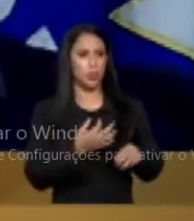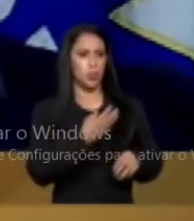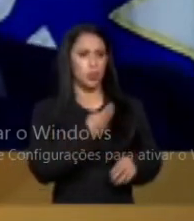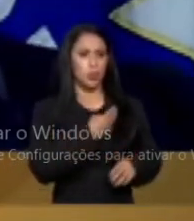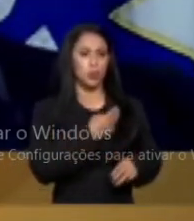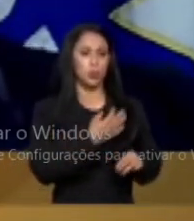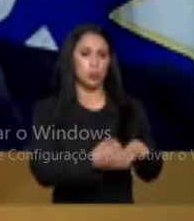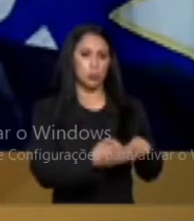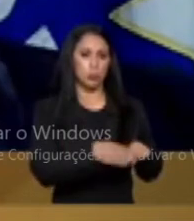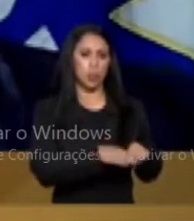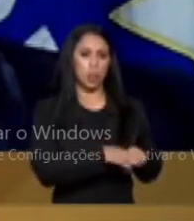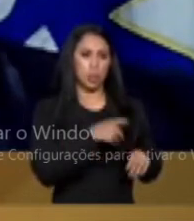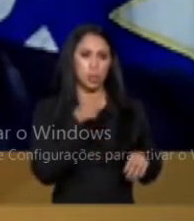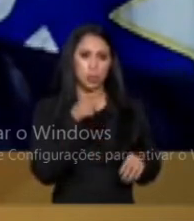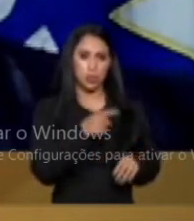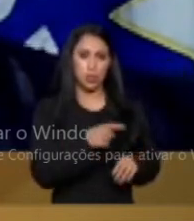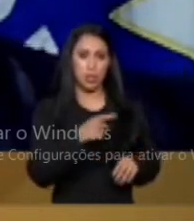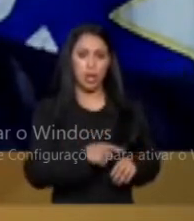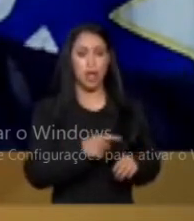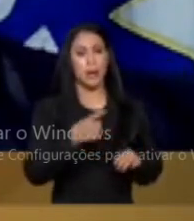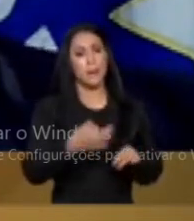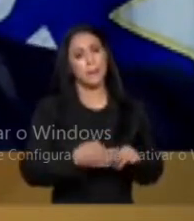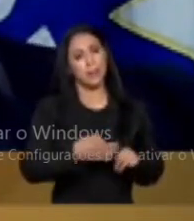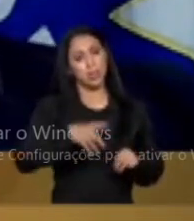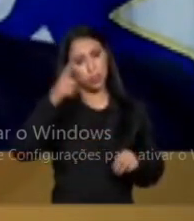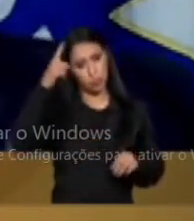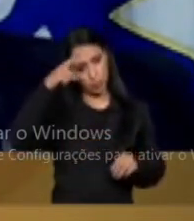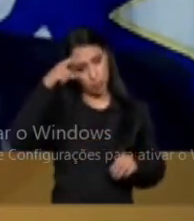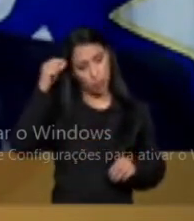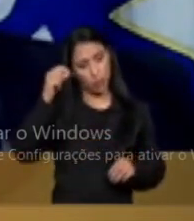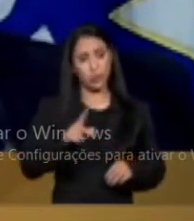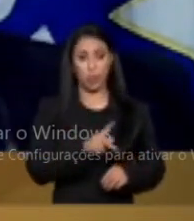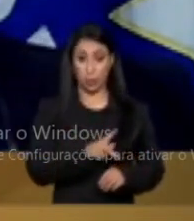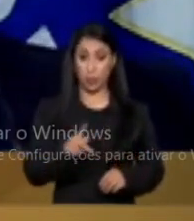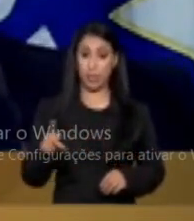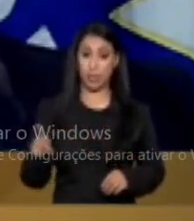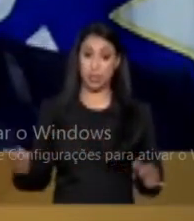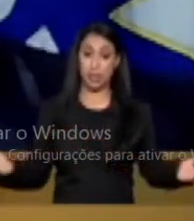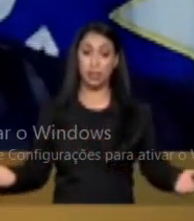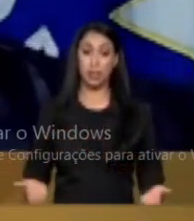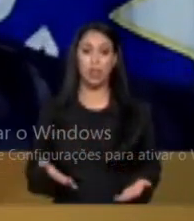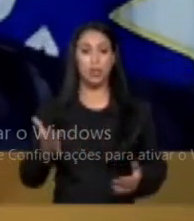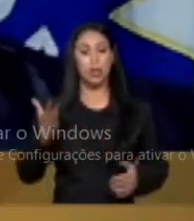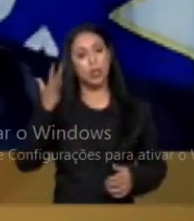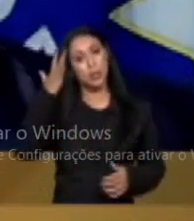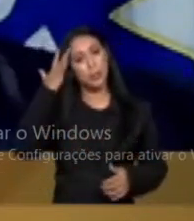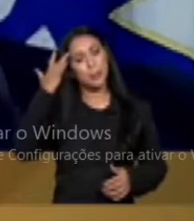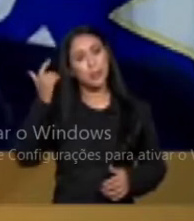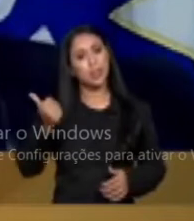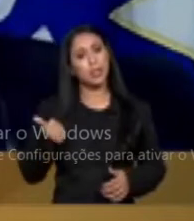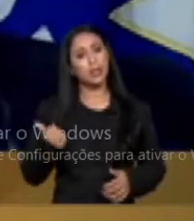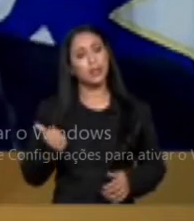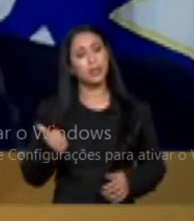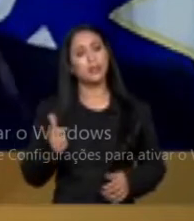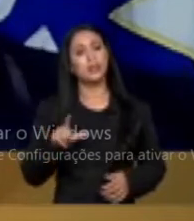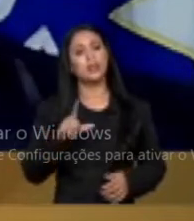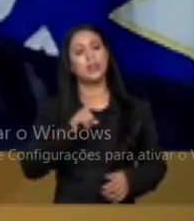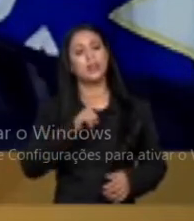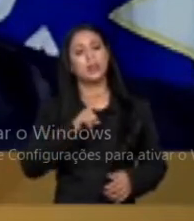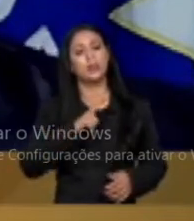ministros, julgadores, o ministro Barroso hoje está na presidência, amanhã teremos o ministro